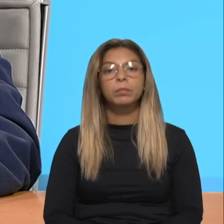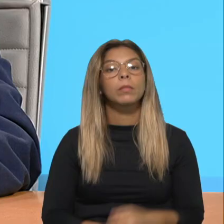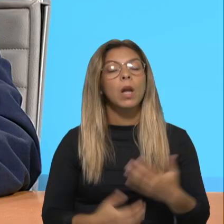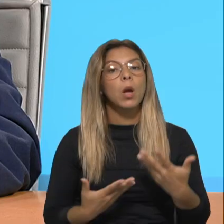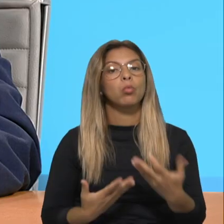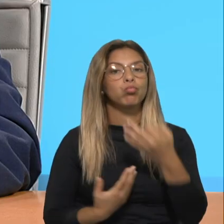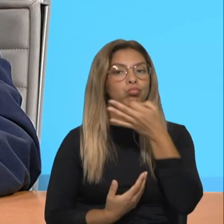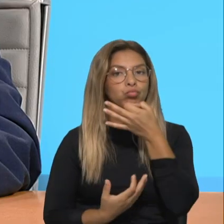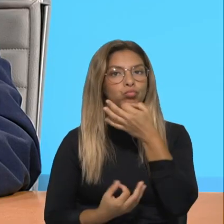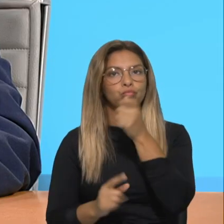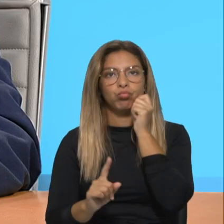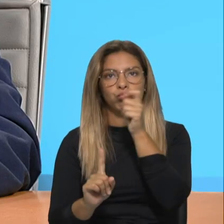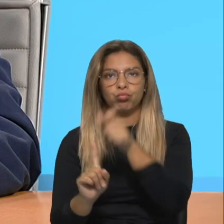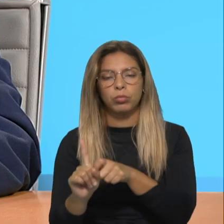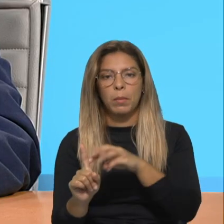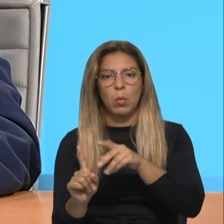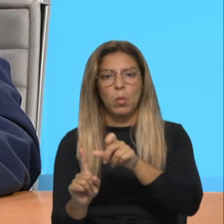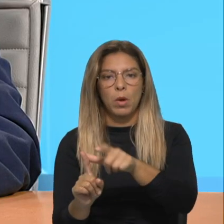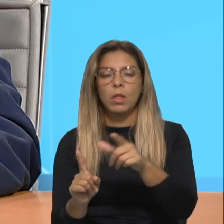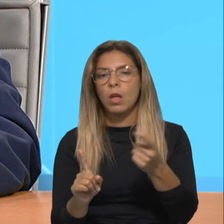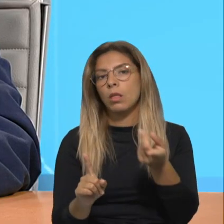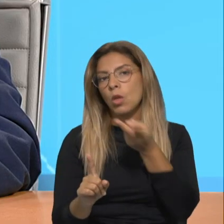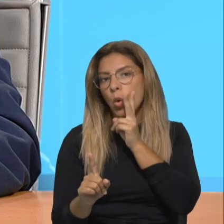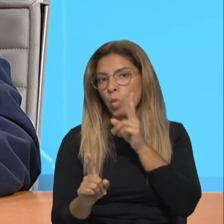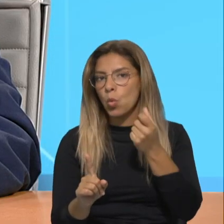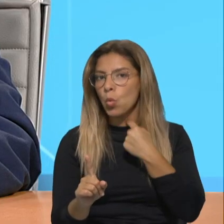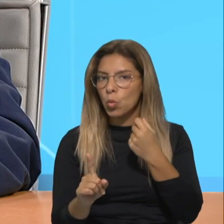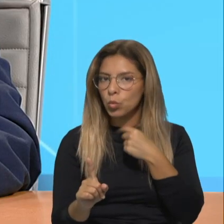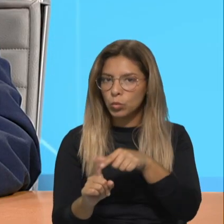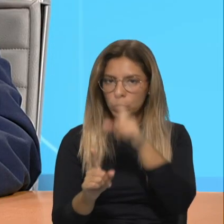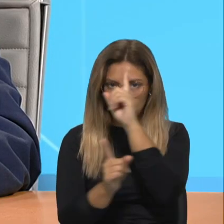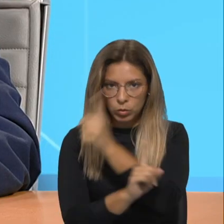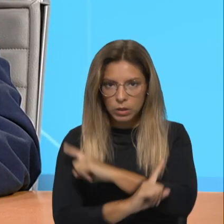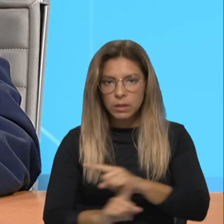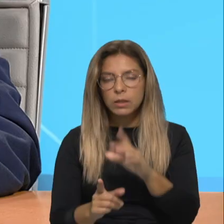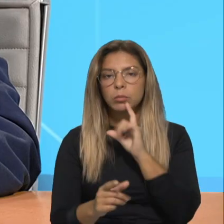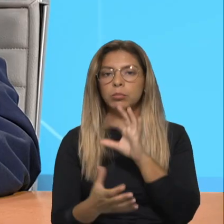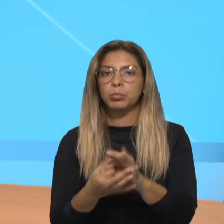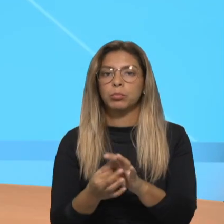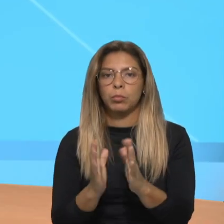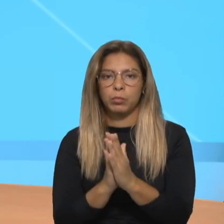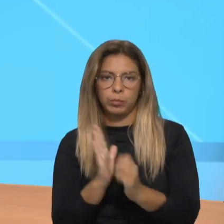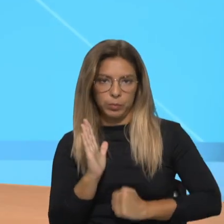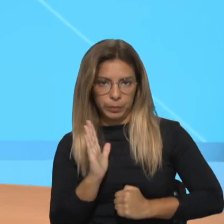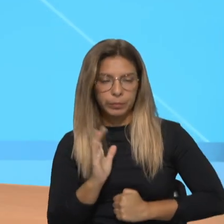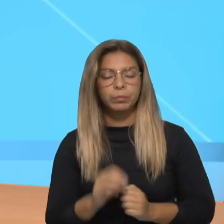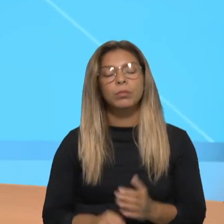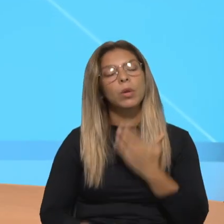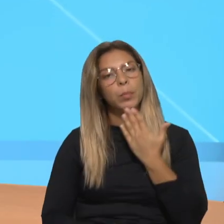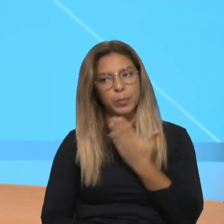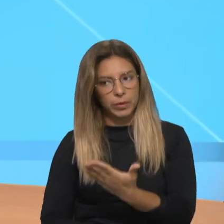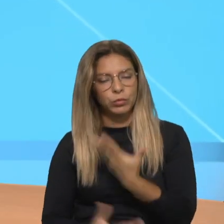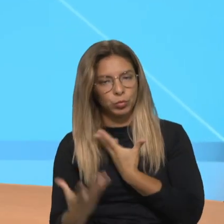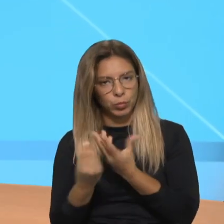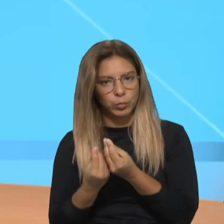Emanuel Pacheco, diretor do curso de Música Litúrgica, que está no programa Eclésia, e agradeço. Muito boa tarde. Boa tarde. Obrigado por estar connosco e para nos falar